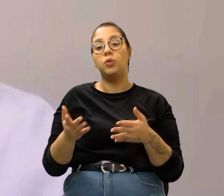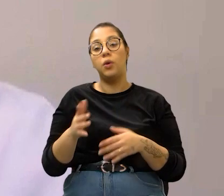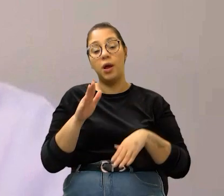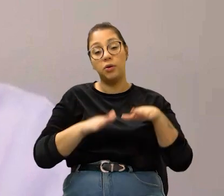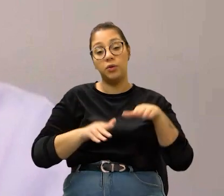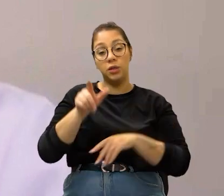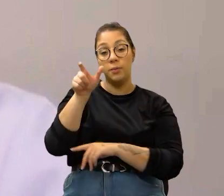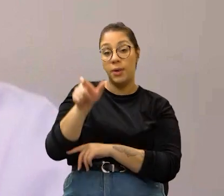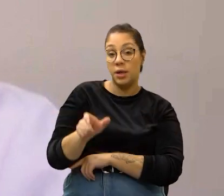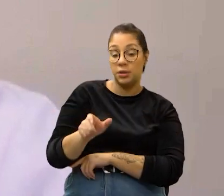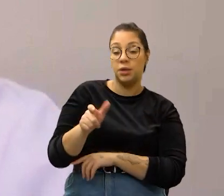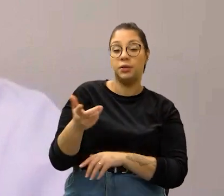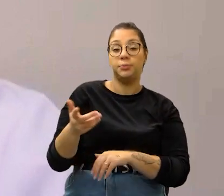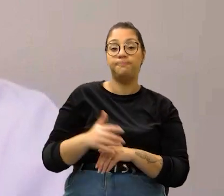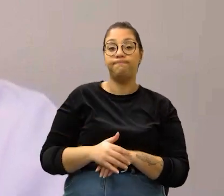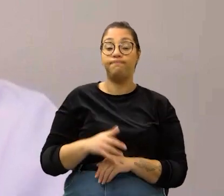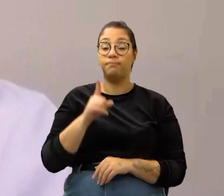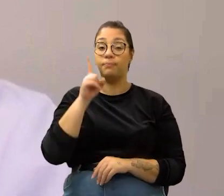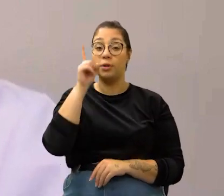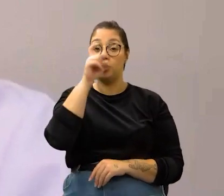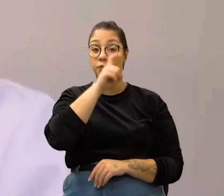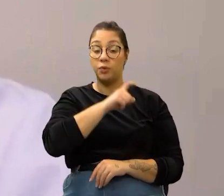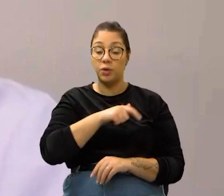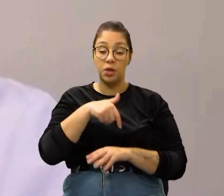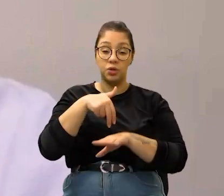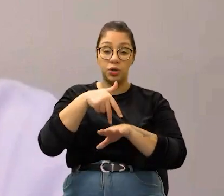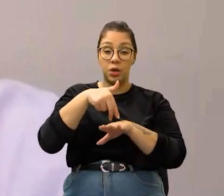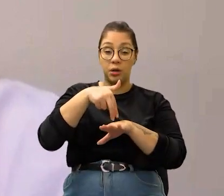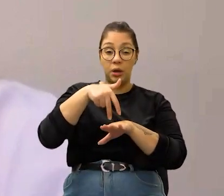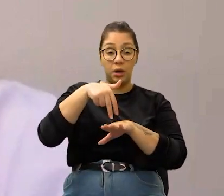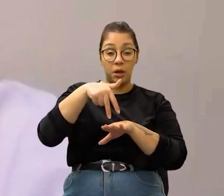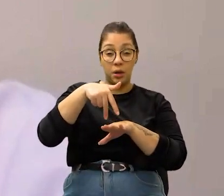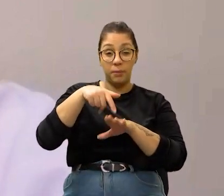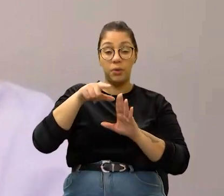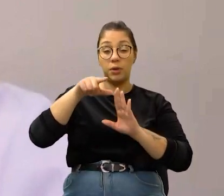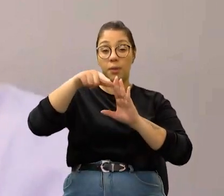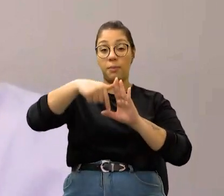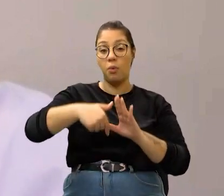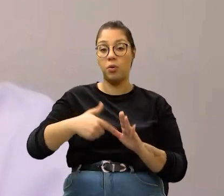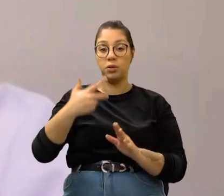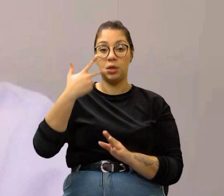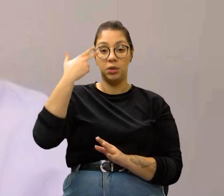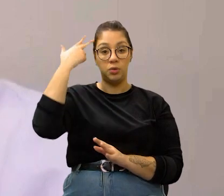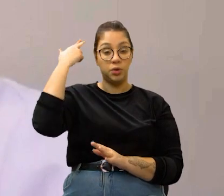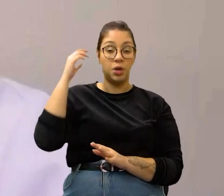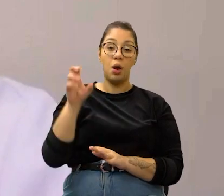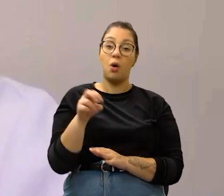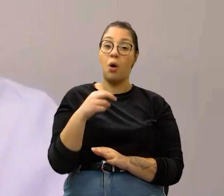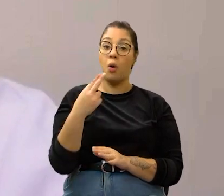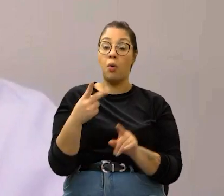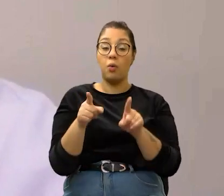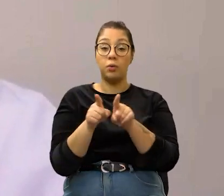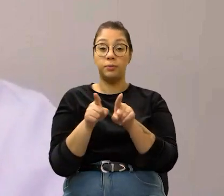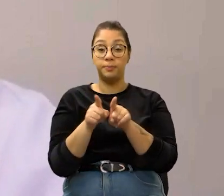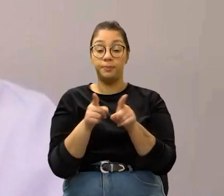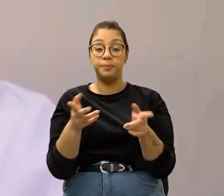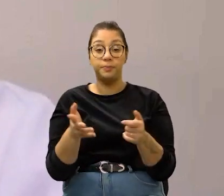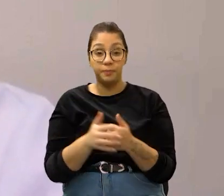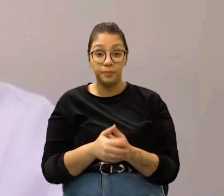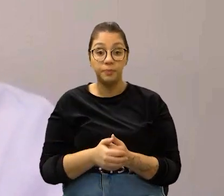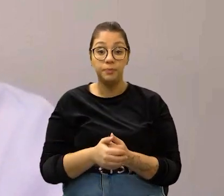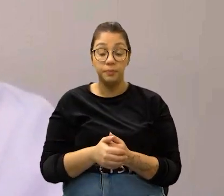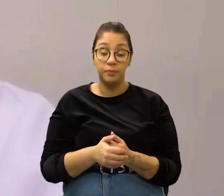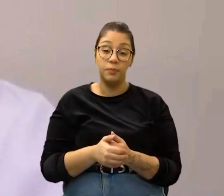por exemplo, um paciente ter dificuldade para caminhar num pós-cirúrgico, ou o paciente